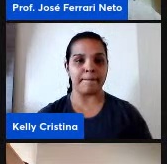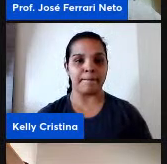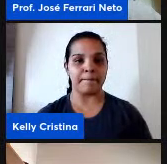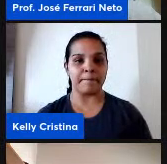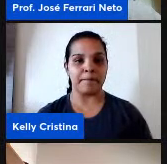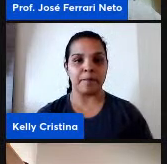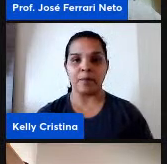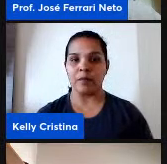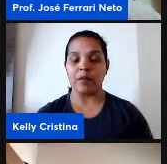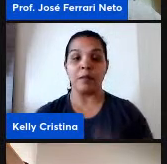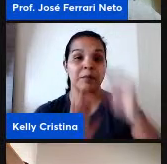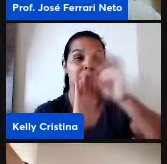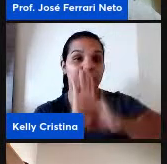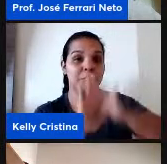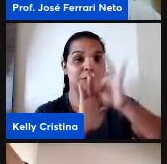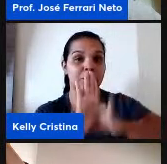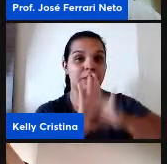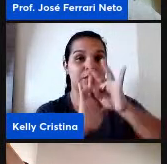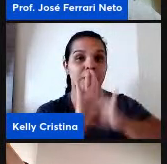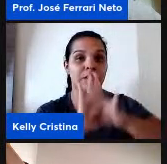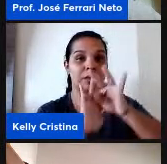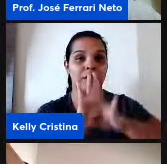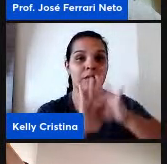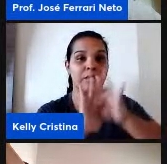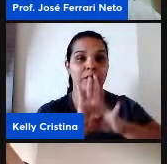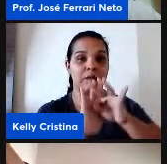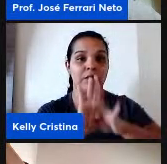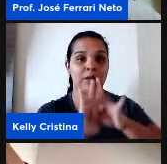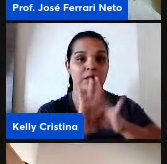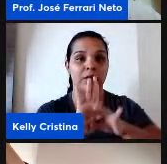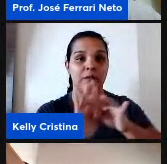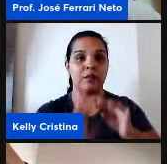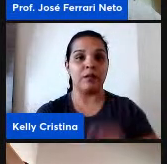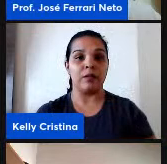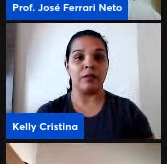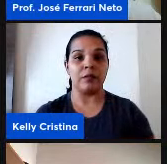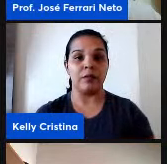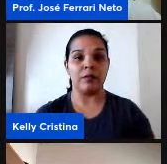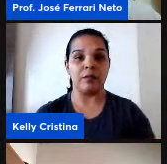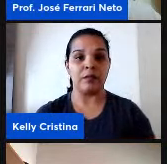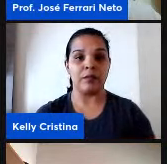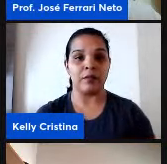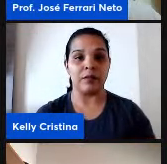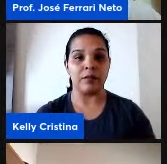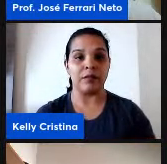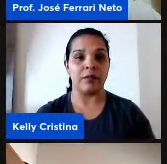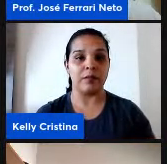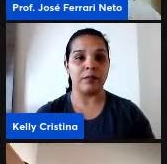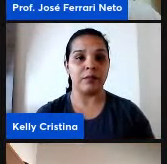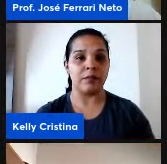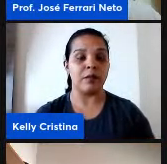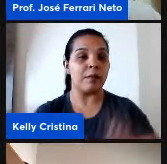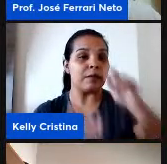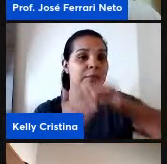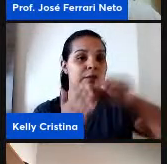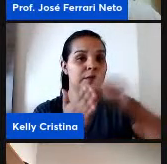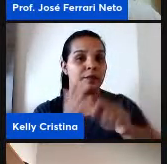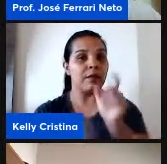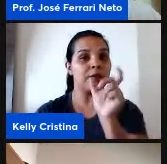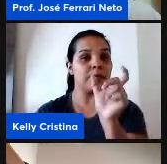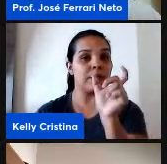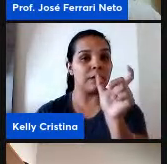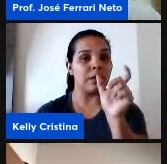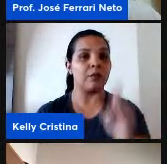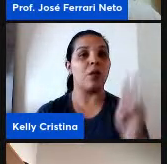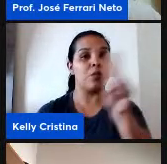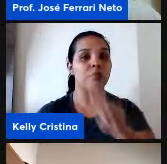os textos. Né? O quarto princípio didático de ensino. Para escrever as palavras, usamos as